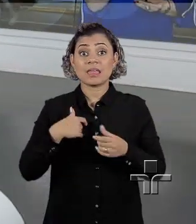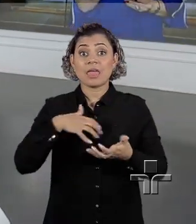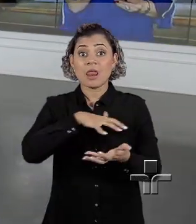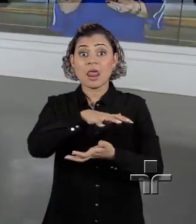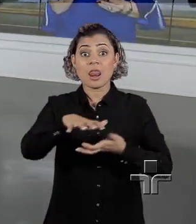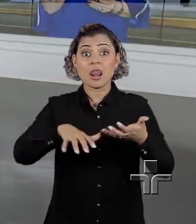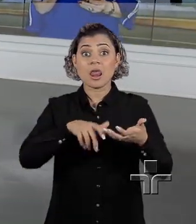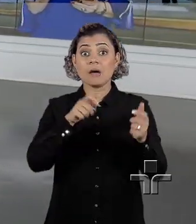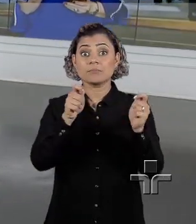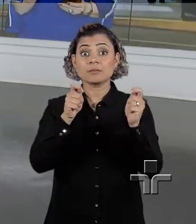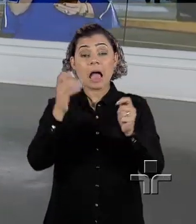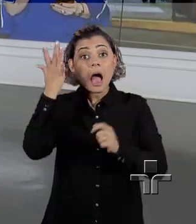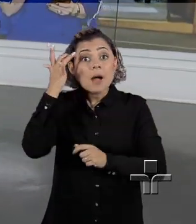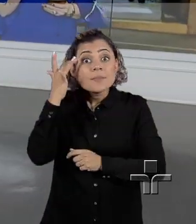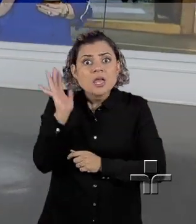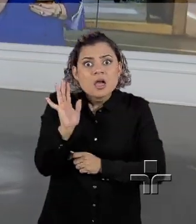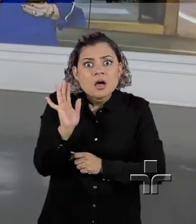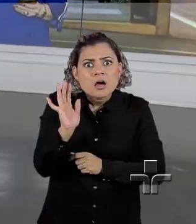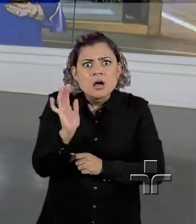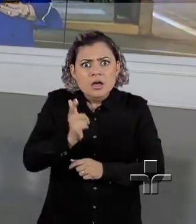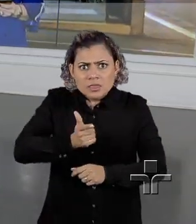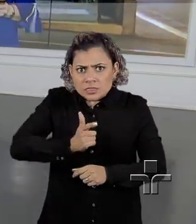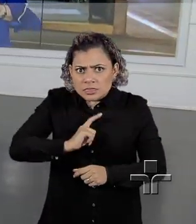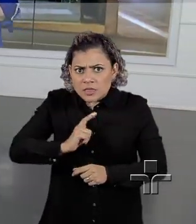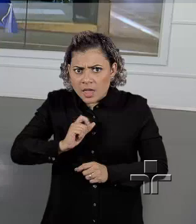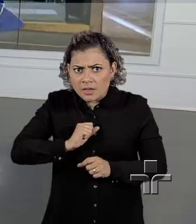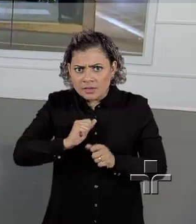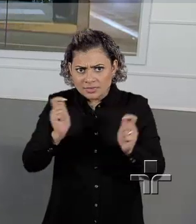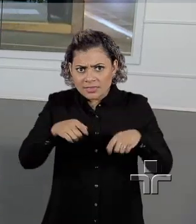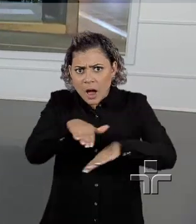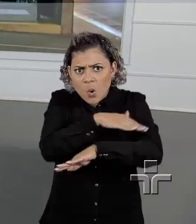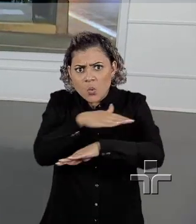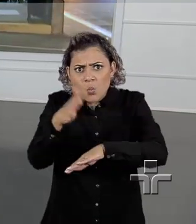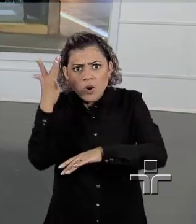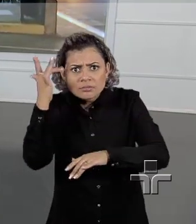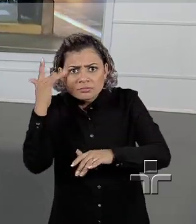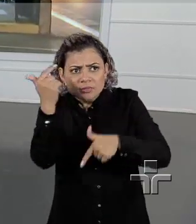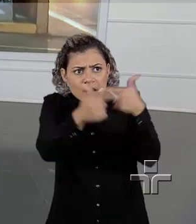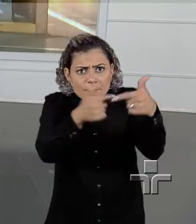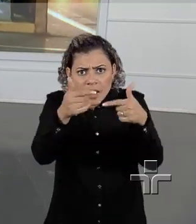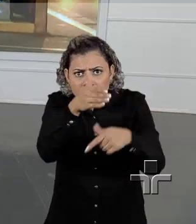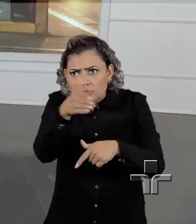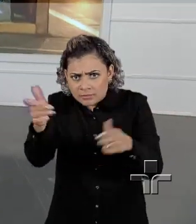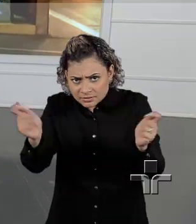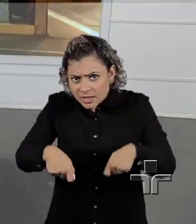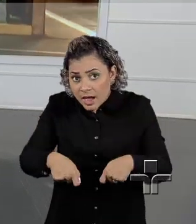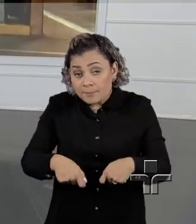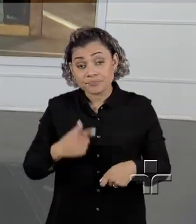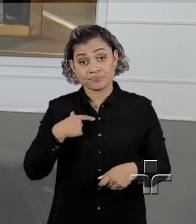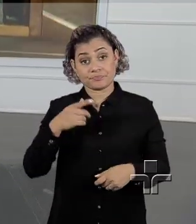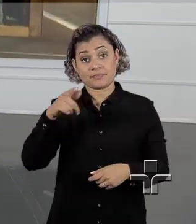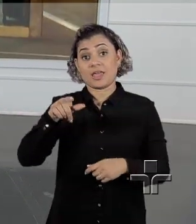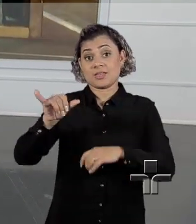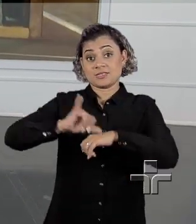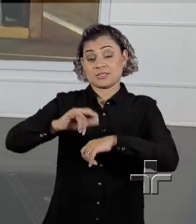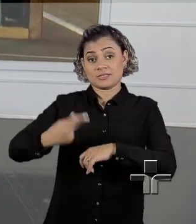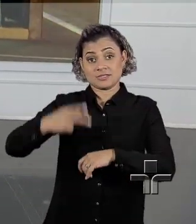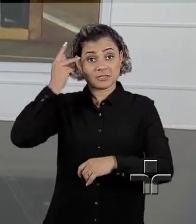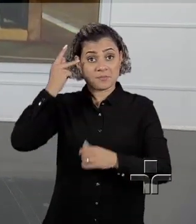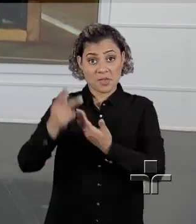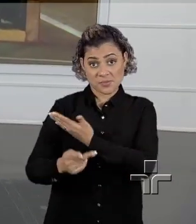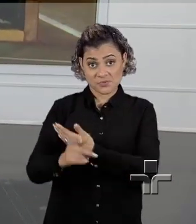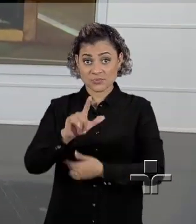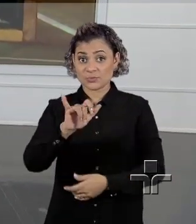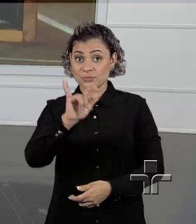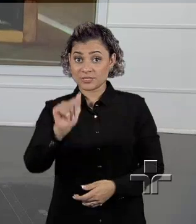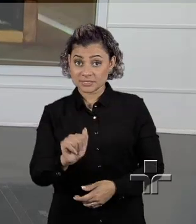amanhã. Muitos querem saber se poderão sair de casa, se haverá transporte. Aí Luísa Moraes está no centro de São Paulo, da cidade de São Paulo,